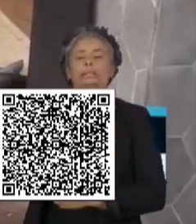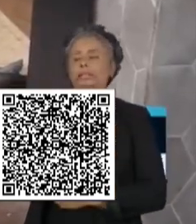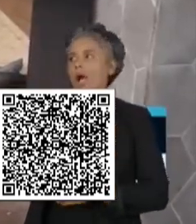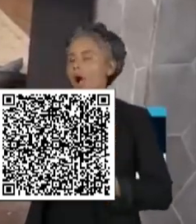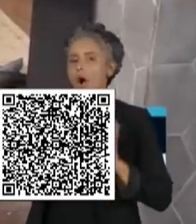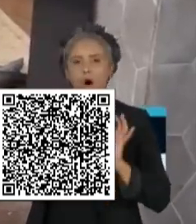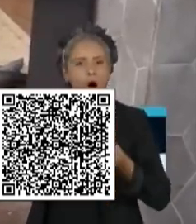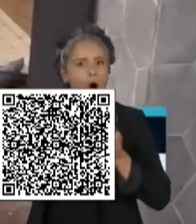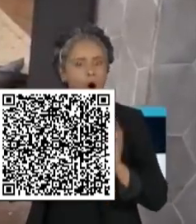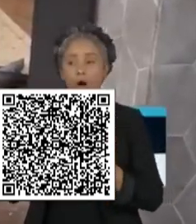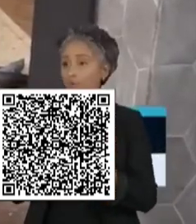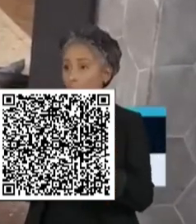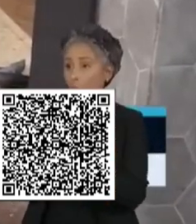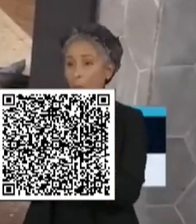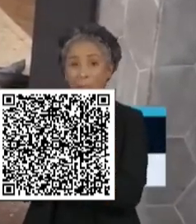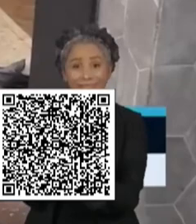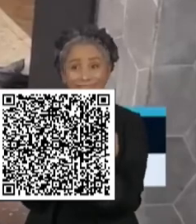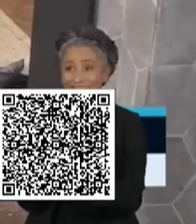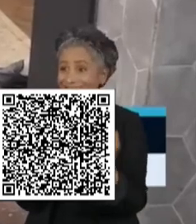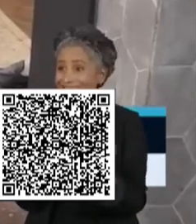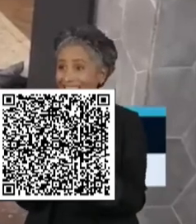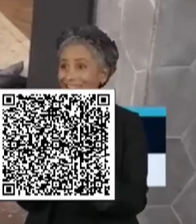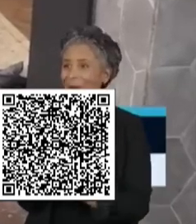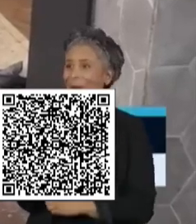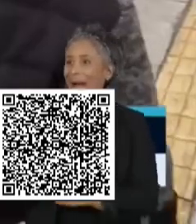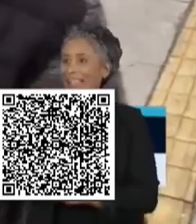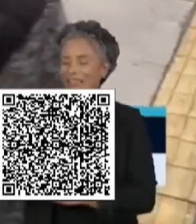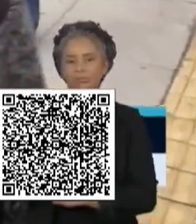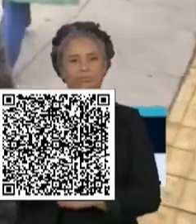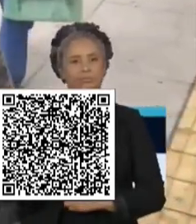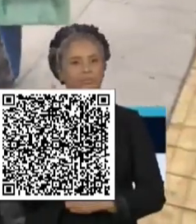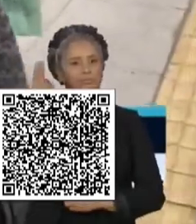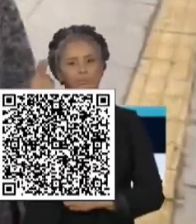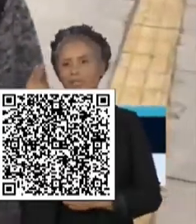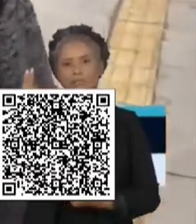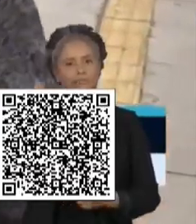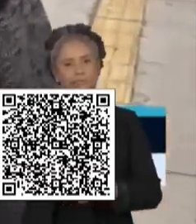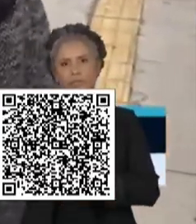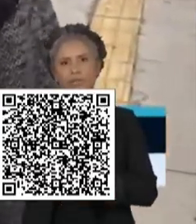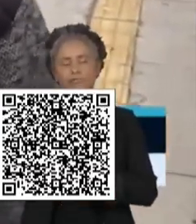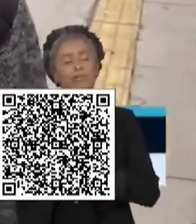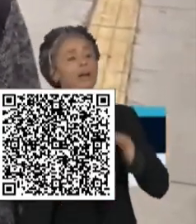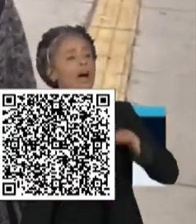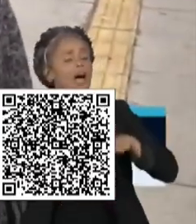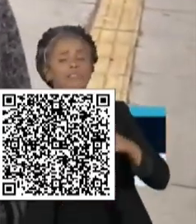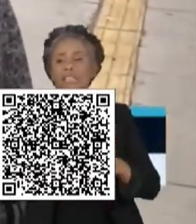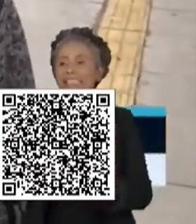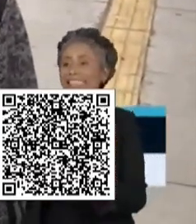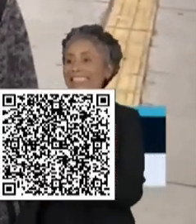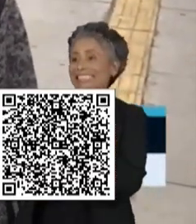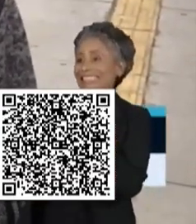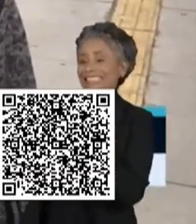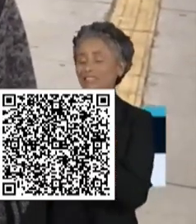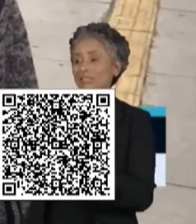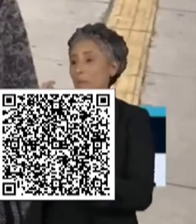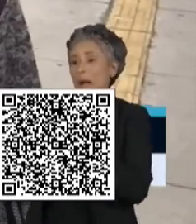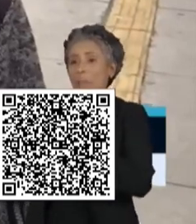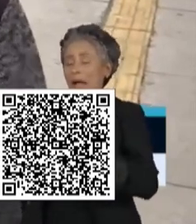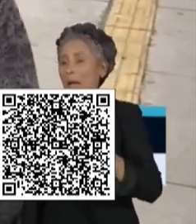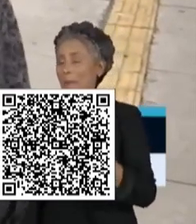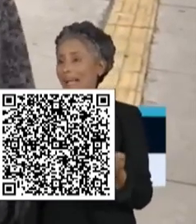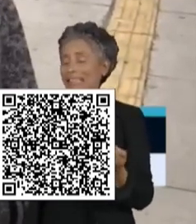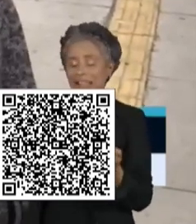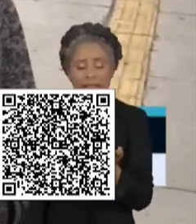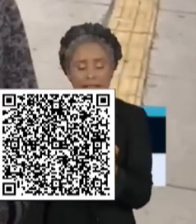horrível. Você não pode ir no supermercado fazer um cartão que não dá certo. Às vezes aparece dívida que não está no seu orçamento, aí a